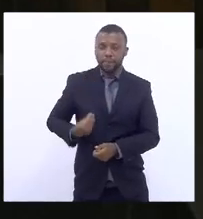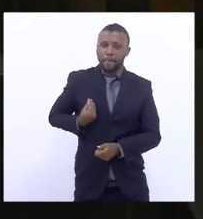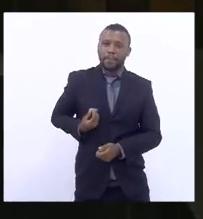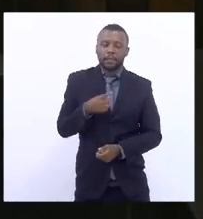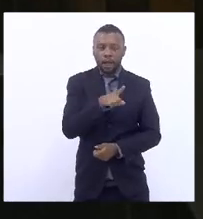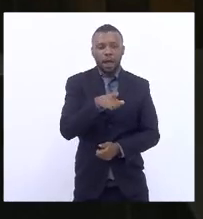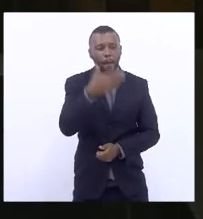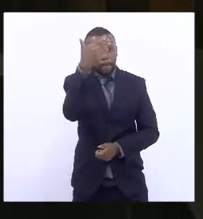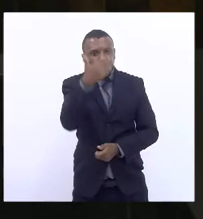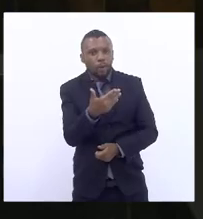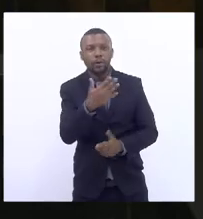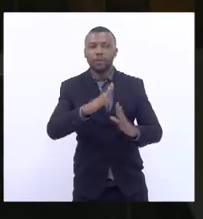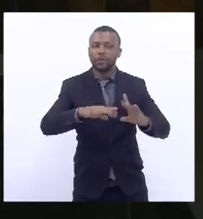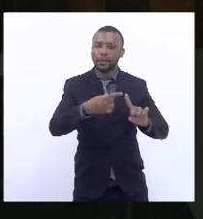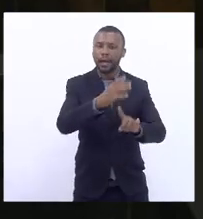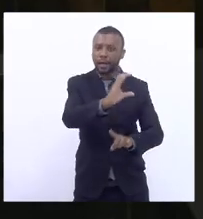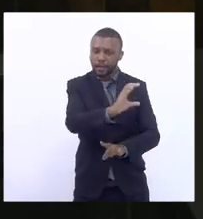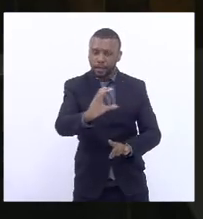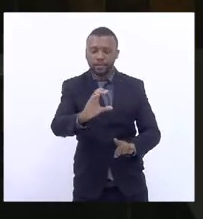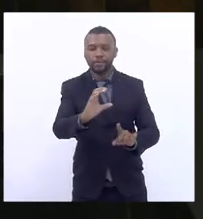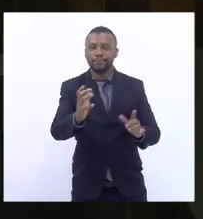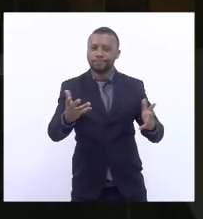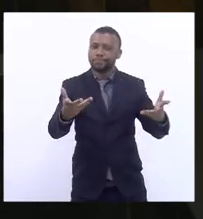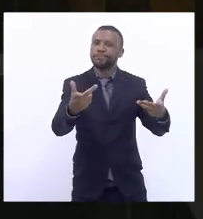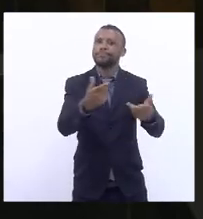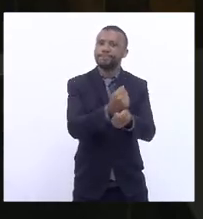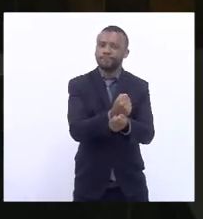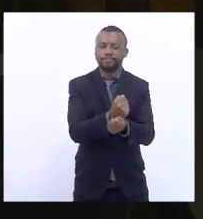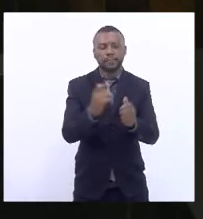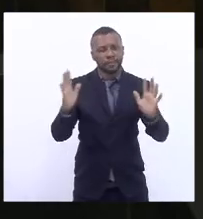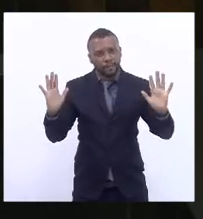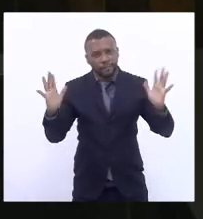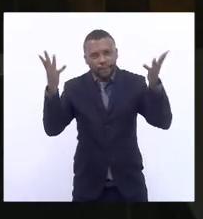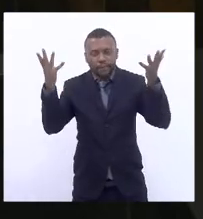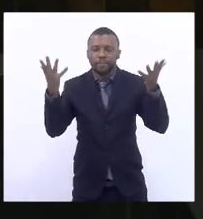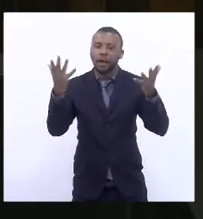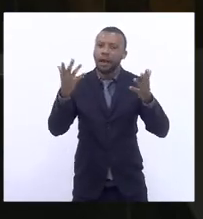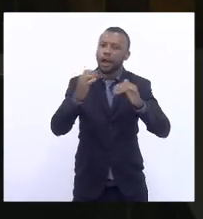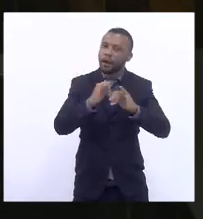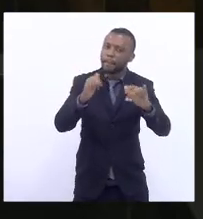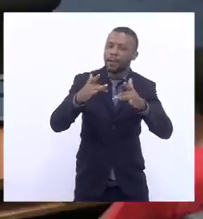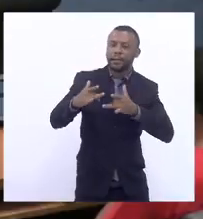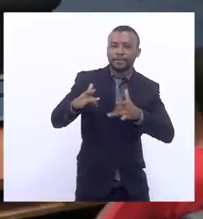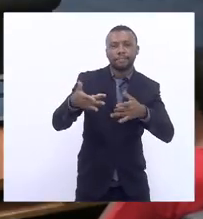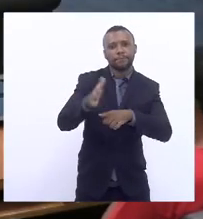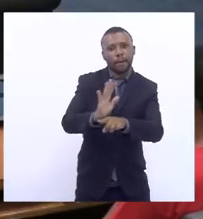tem compromisso com a vida. Parabéns, viva a campanha da fraternidade, viva a educação e a fraternidade. Obrigado.